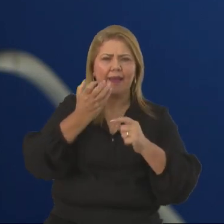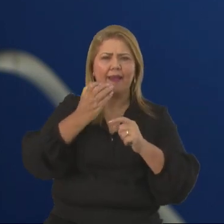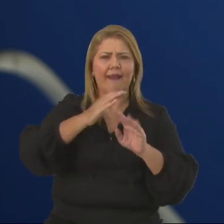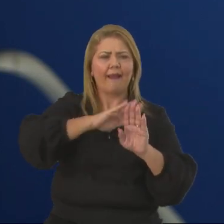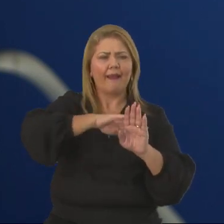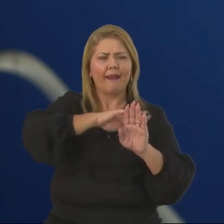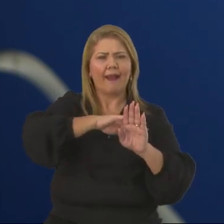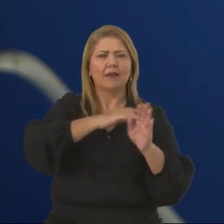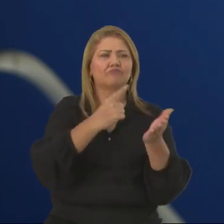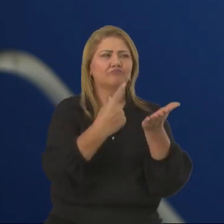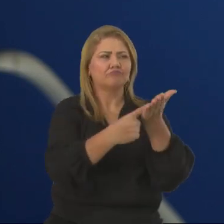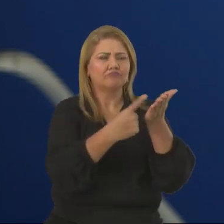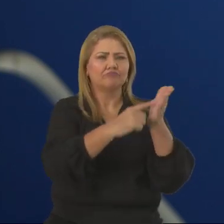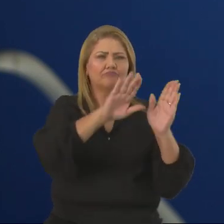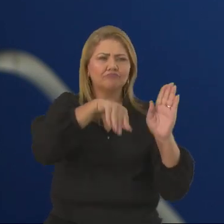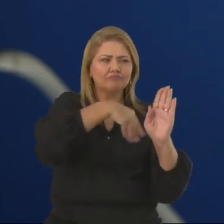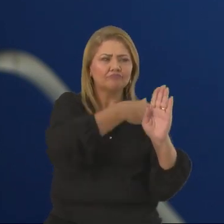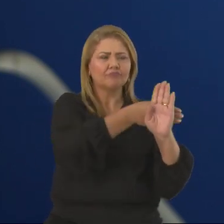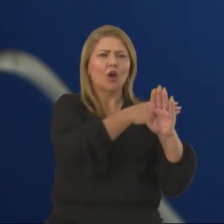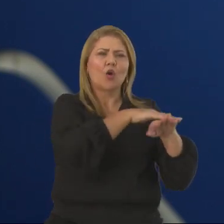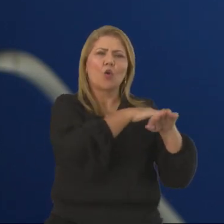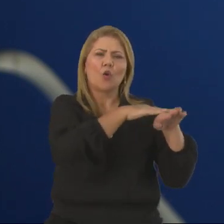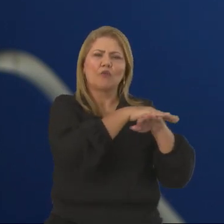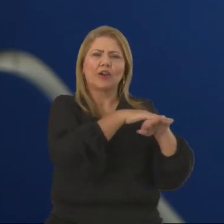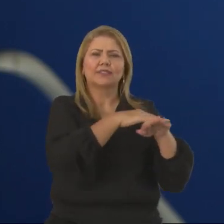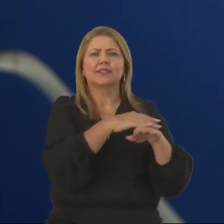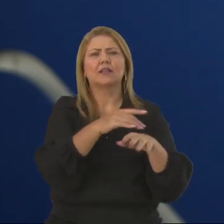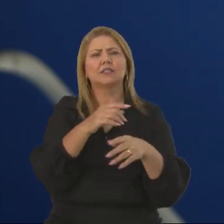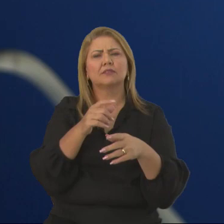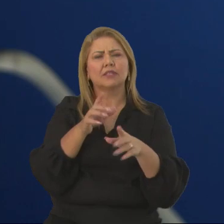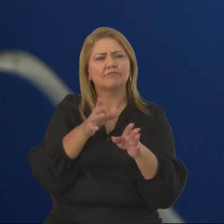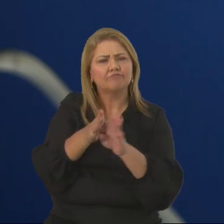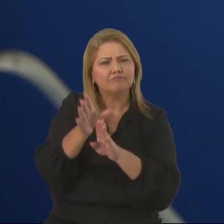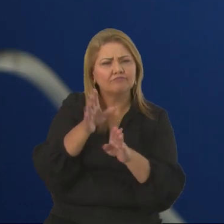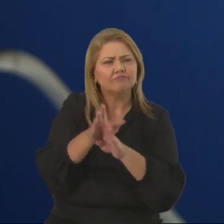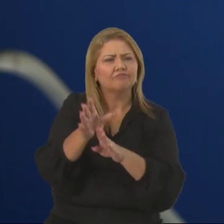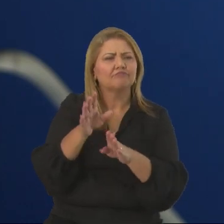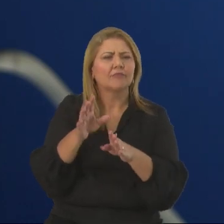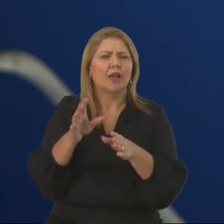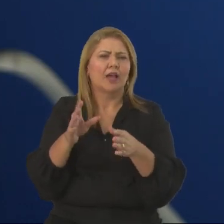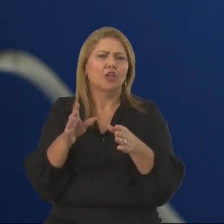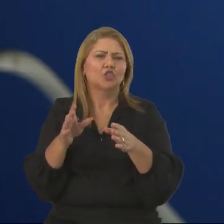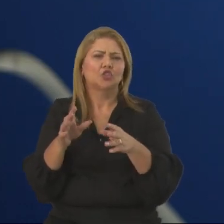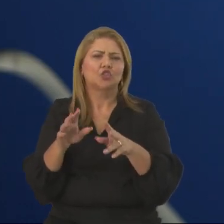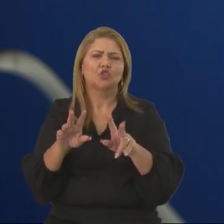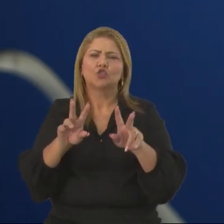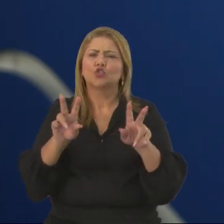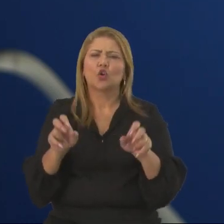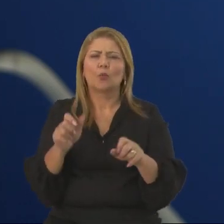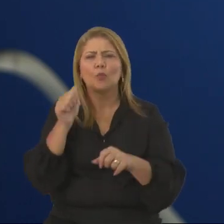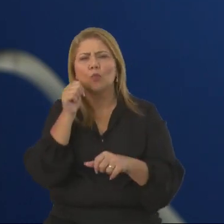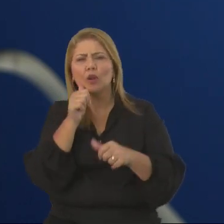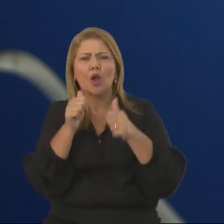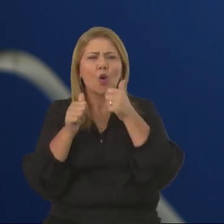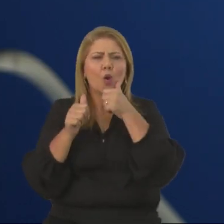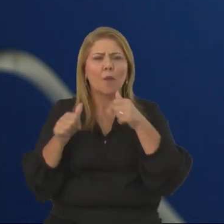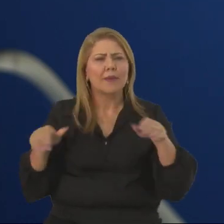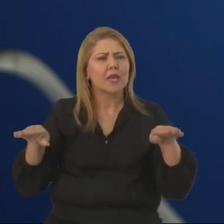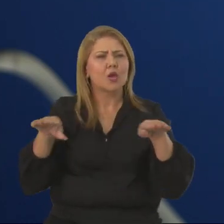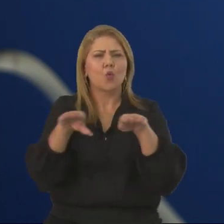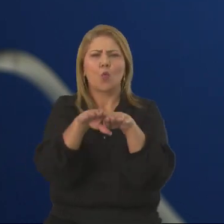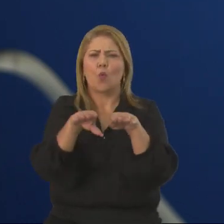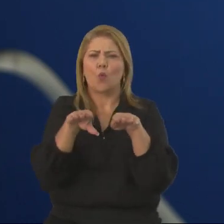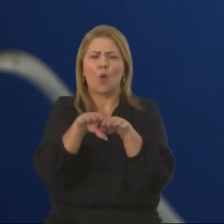e acolhimento e orientação sobre as demandas relacionadas à igualdade de gênero, participação